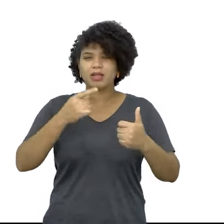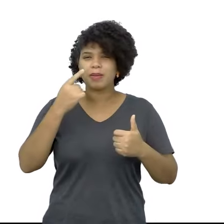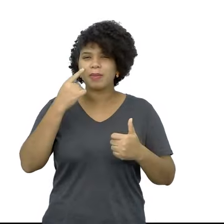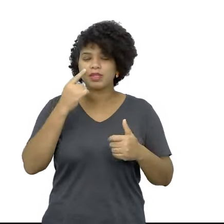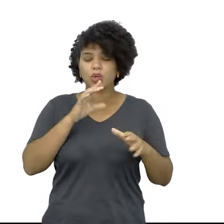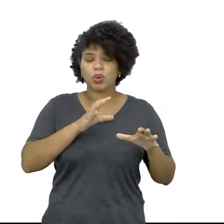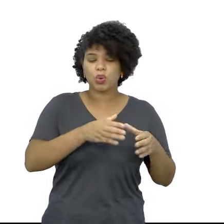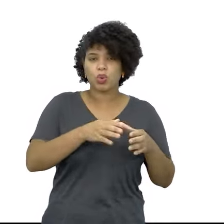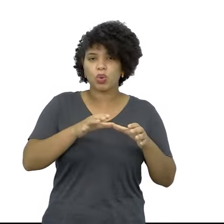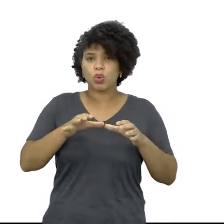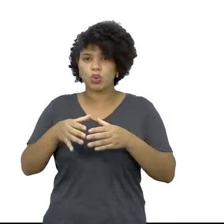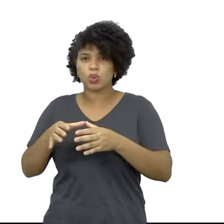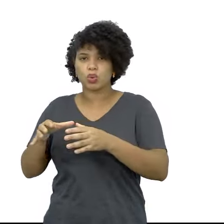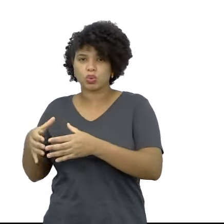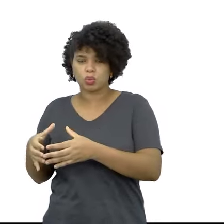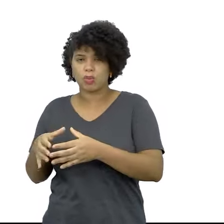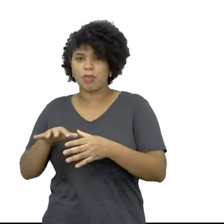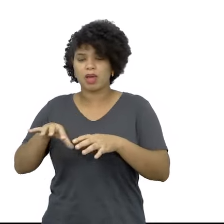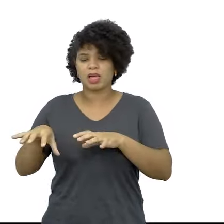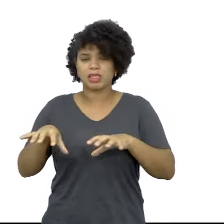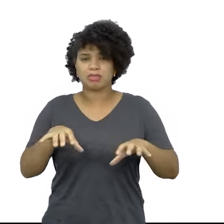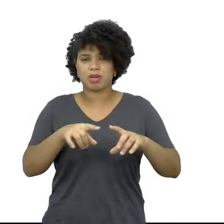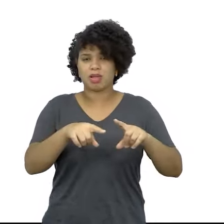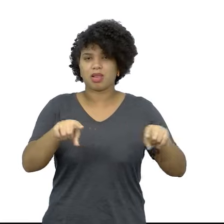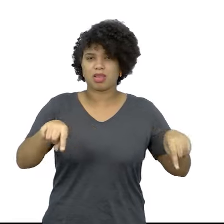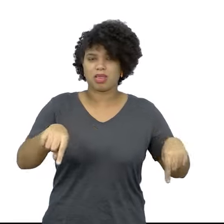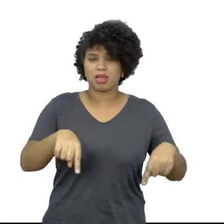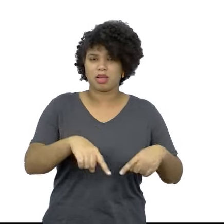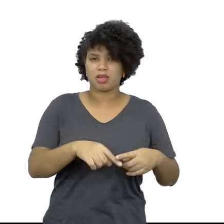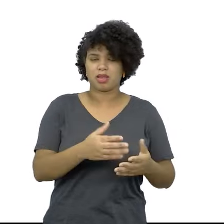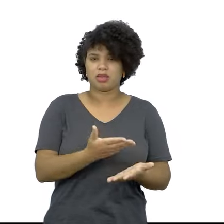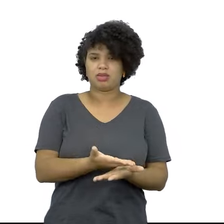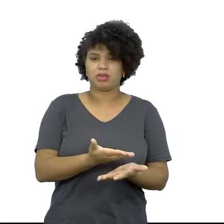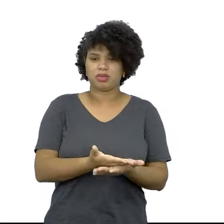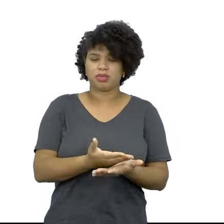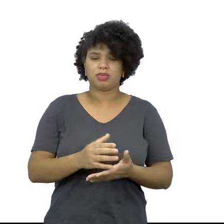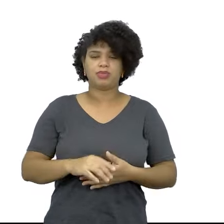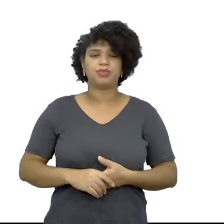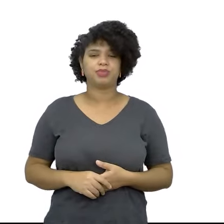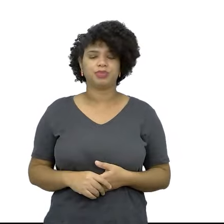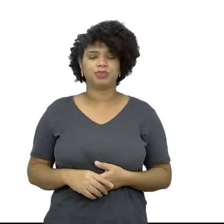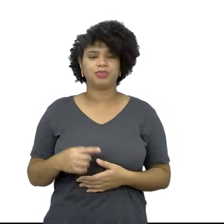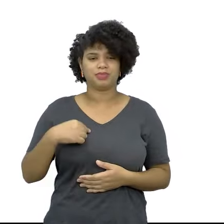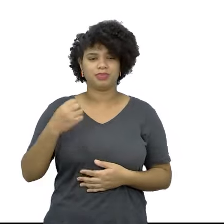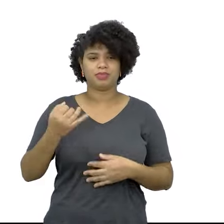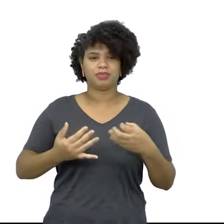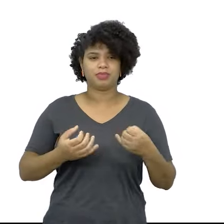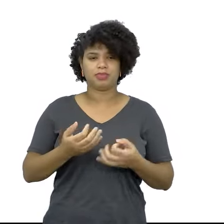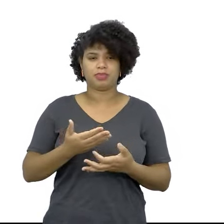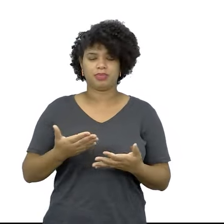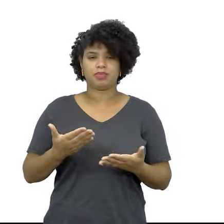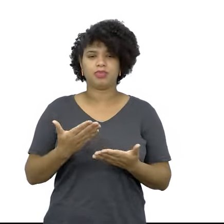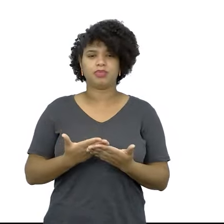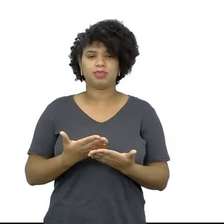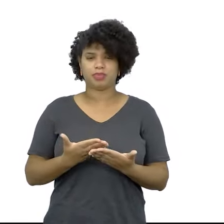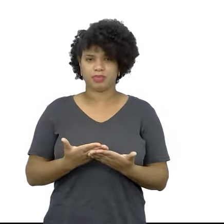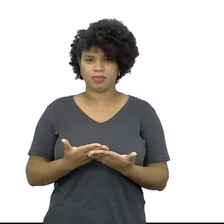que eles estarão na sala. Então, como eu disse, né, a